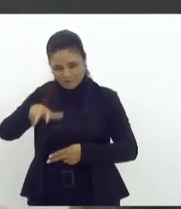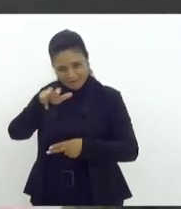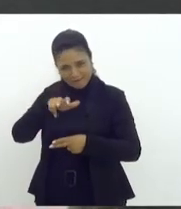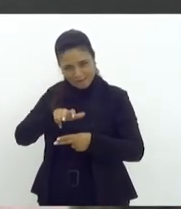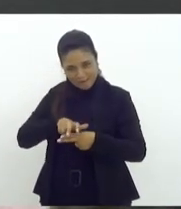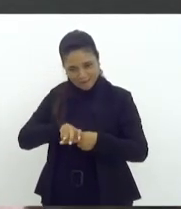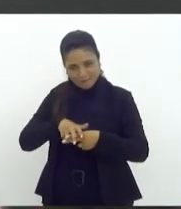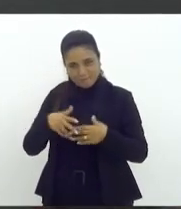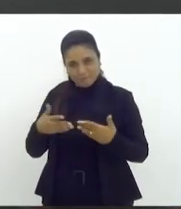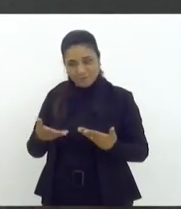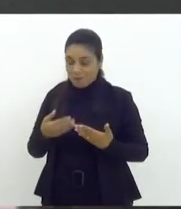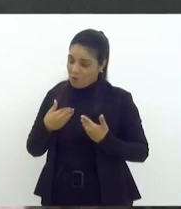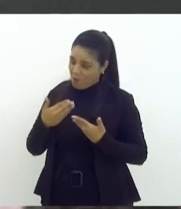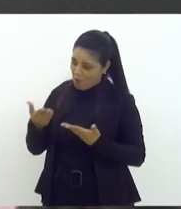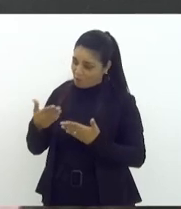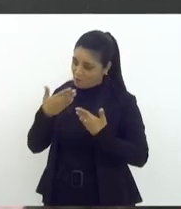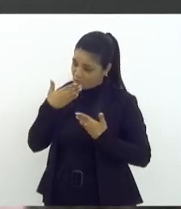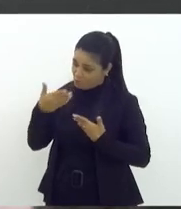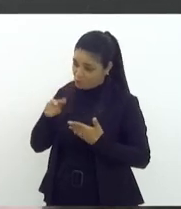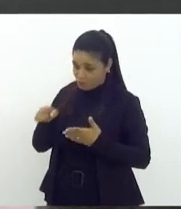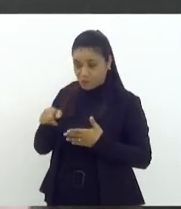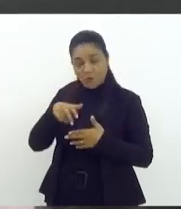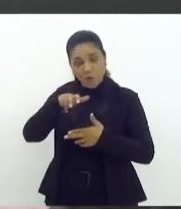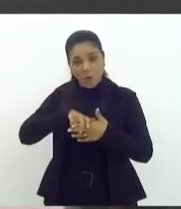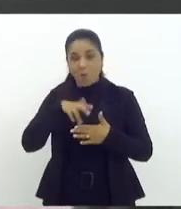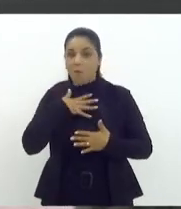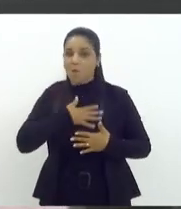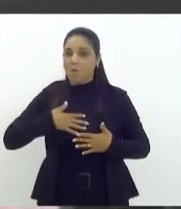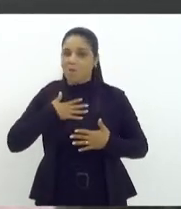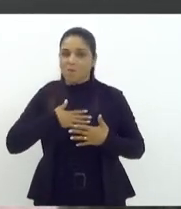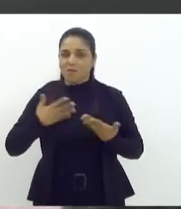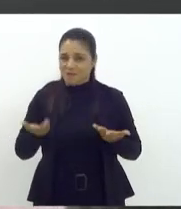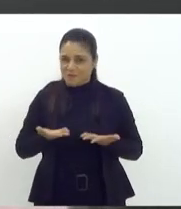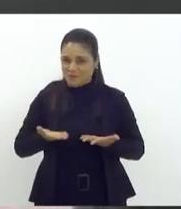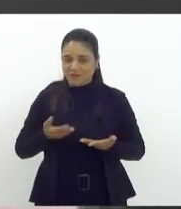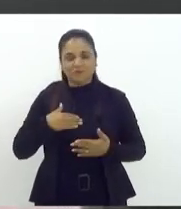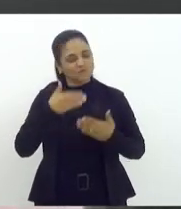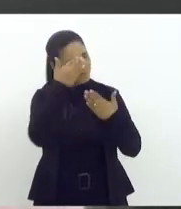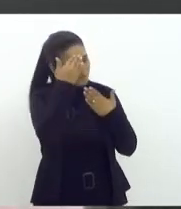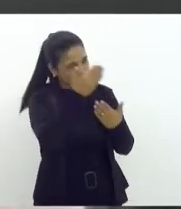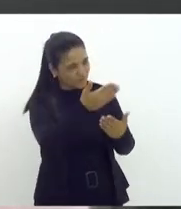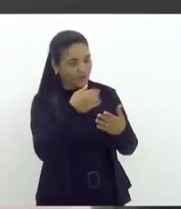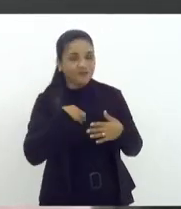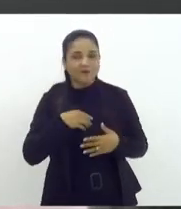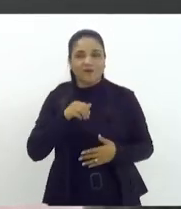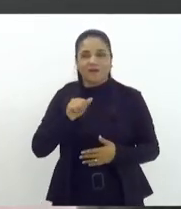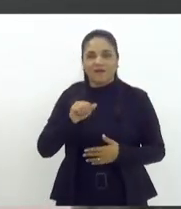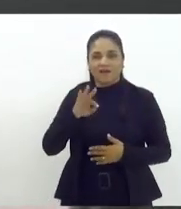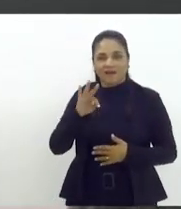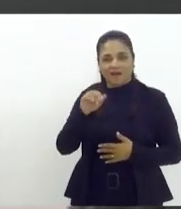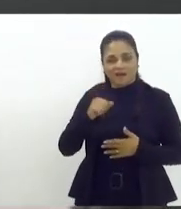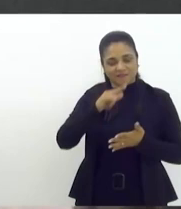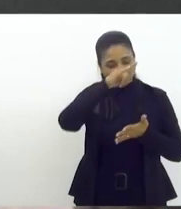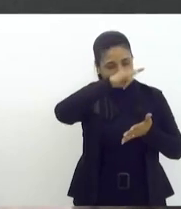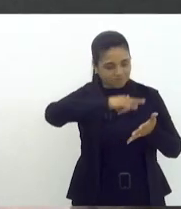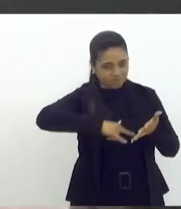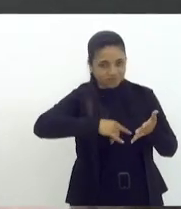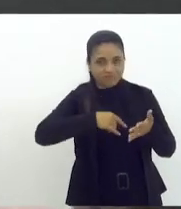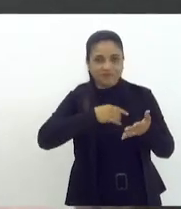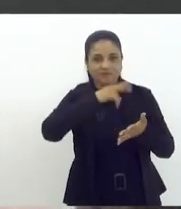atendeu amigo disponível Com certeza é um prazer obrigado a ata reflete com exatidão